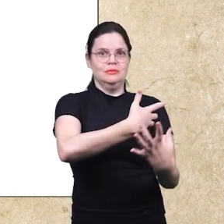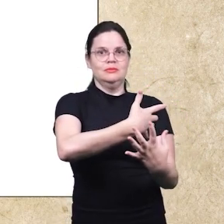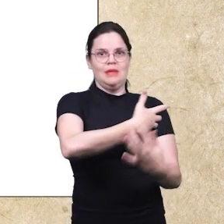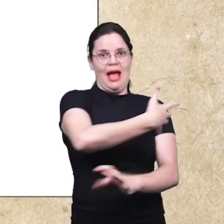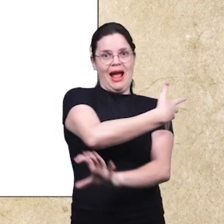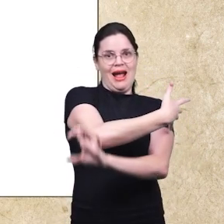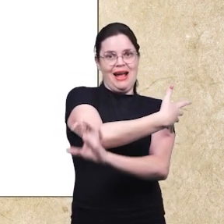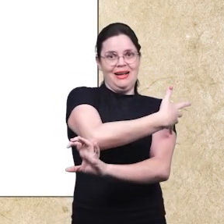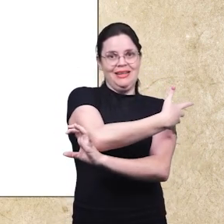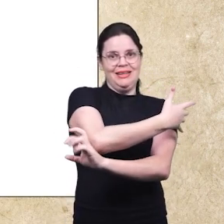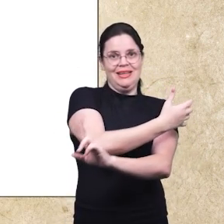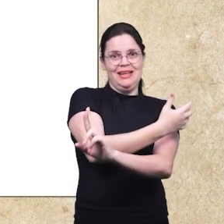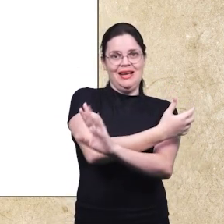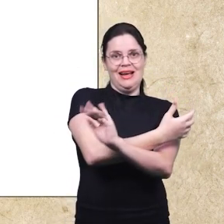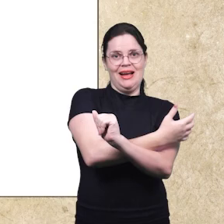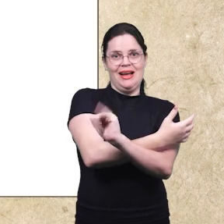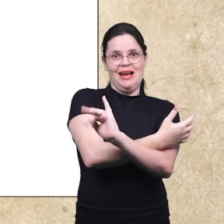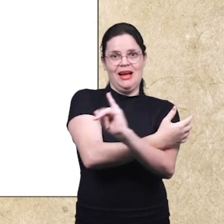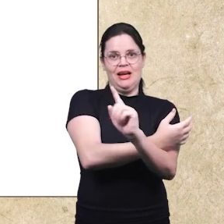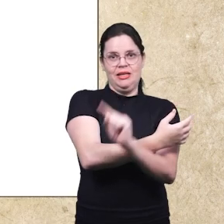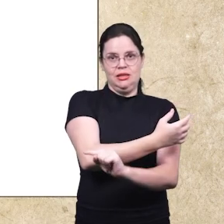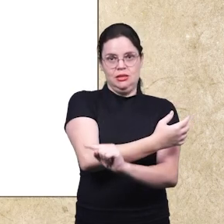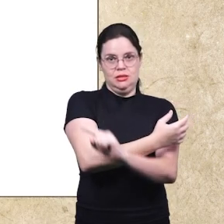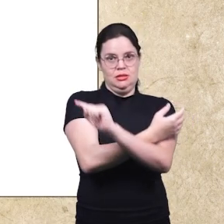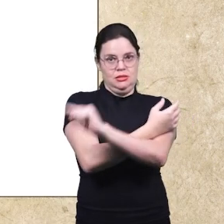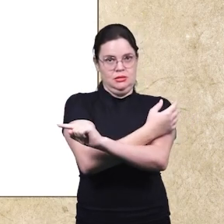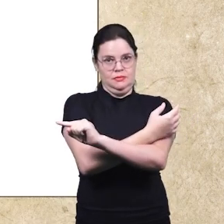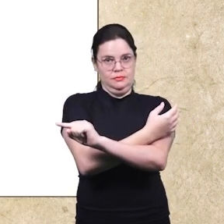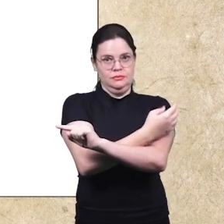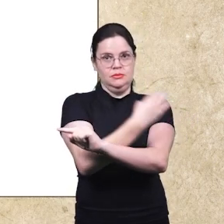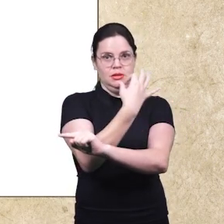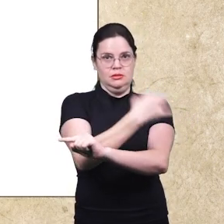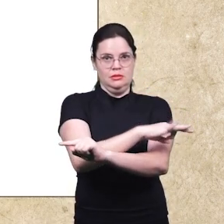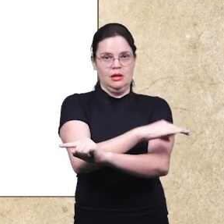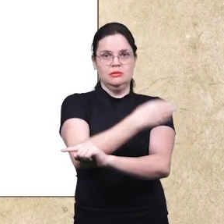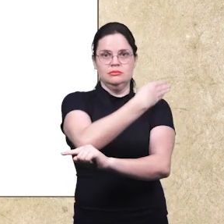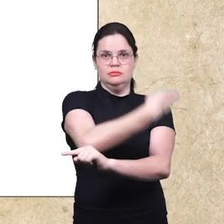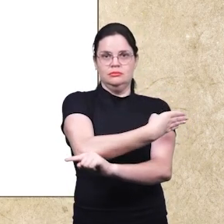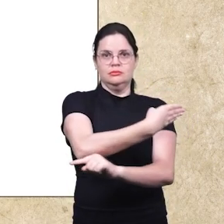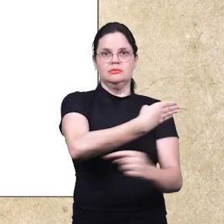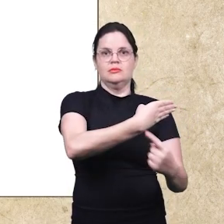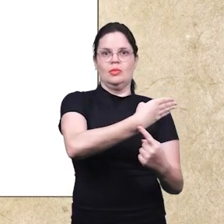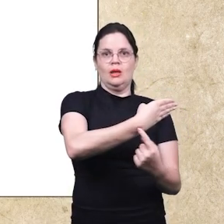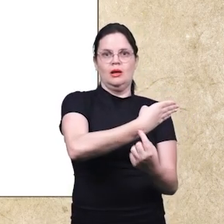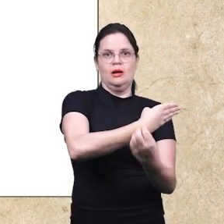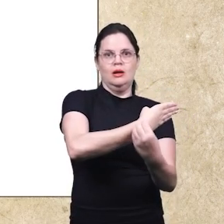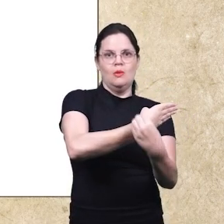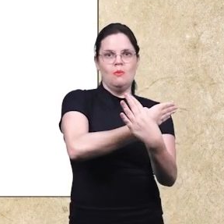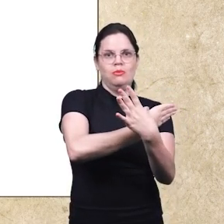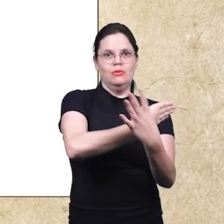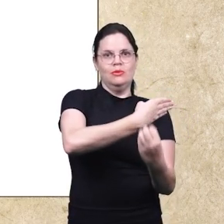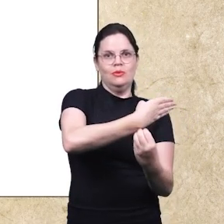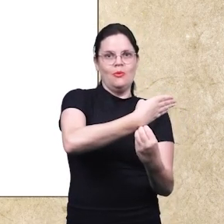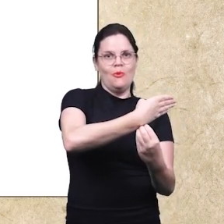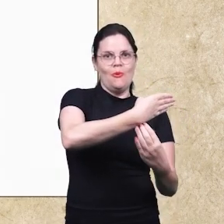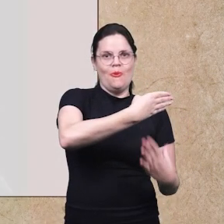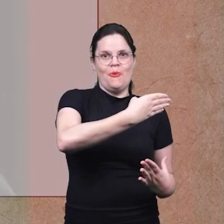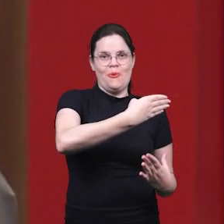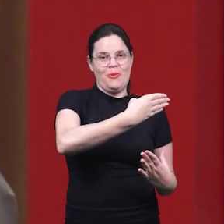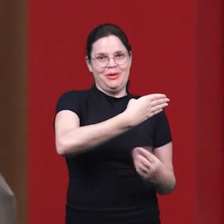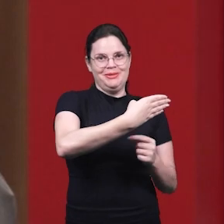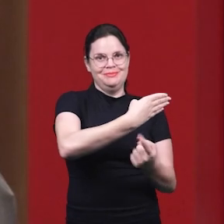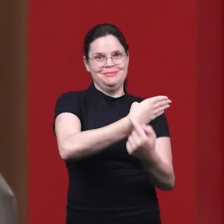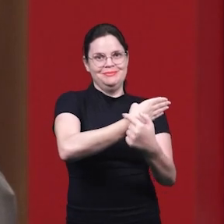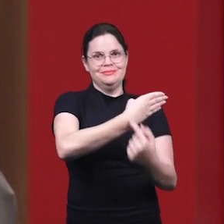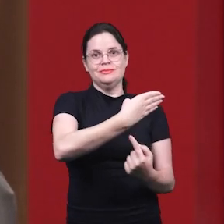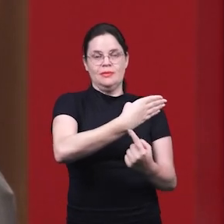é arrebatada. Quando a igreja é arrebatada, acabou o plano de Deus para a igreja. Então Israel